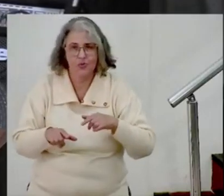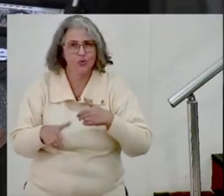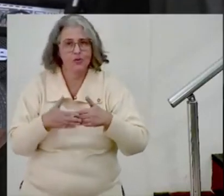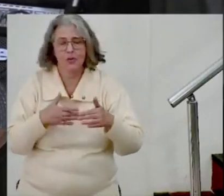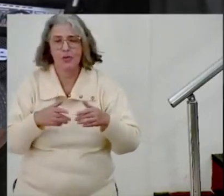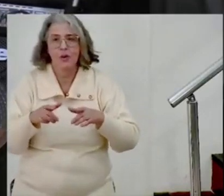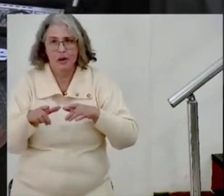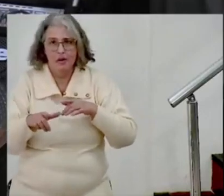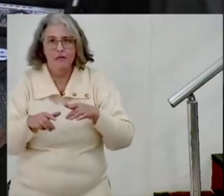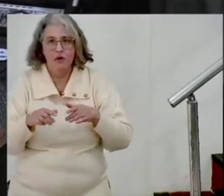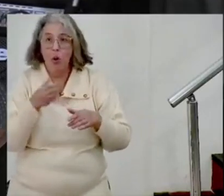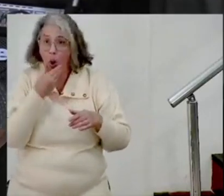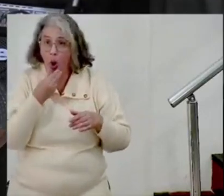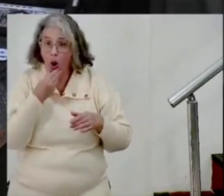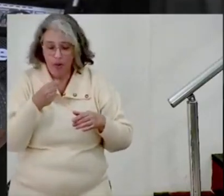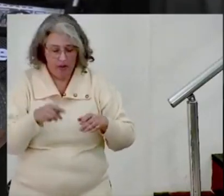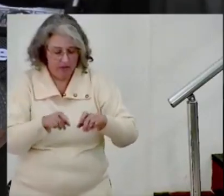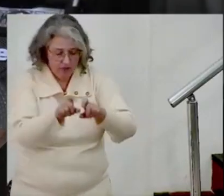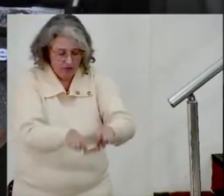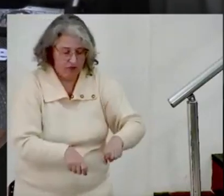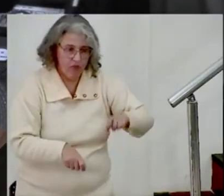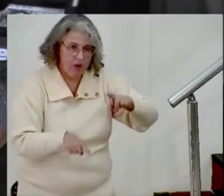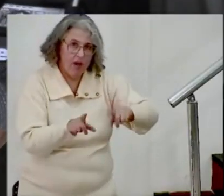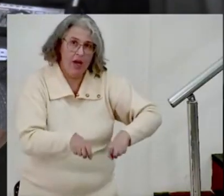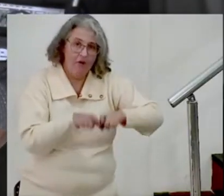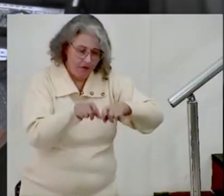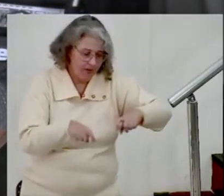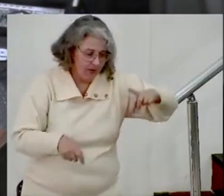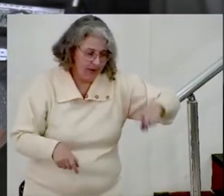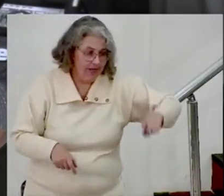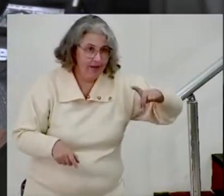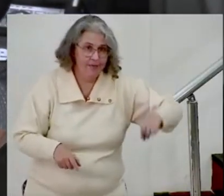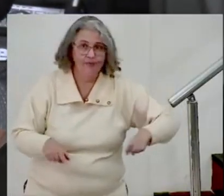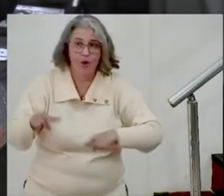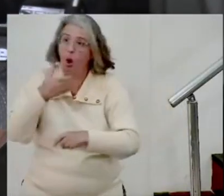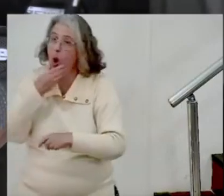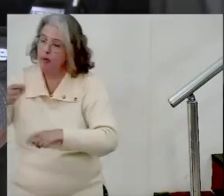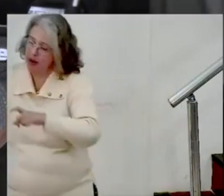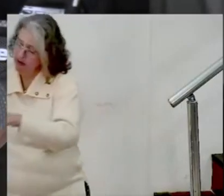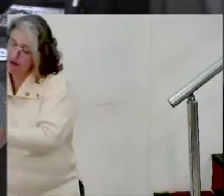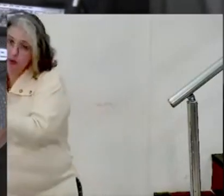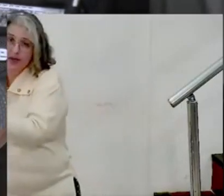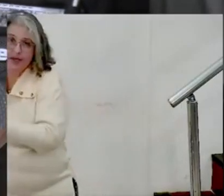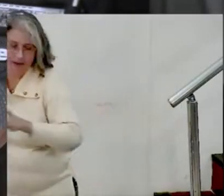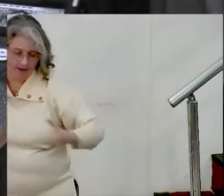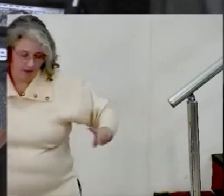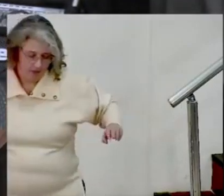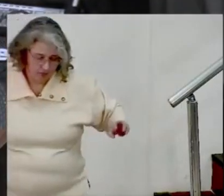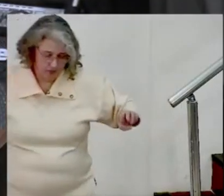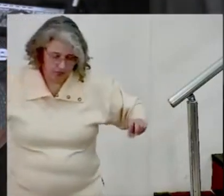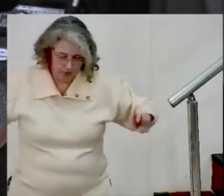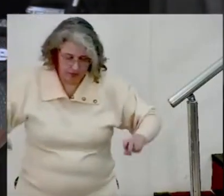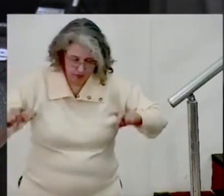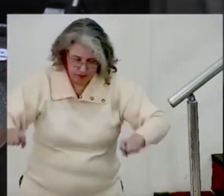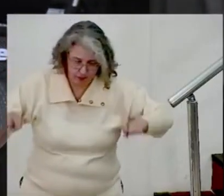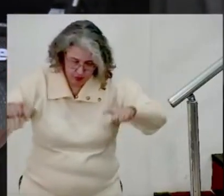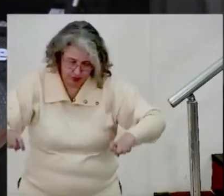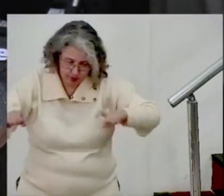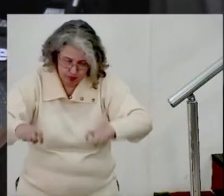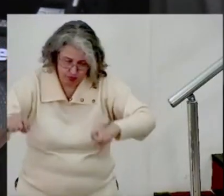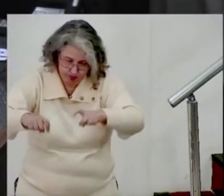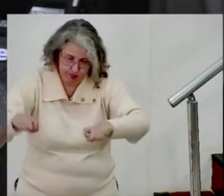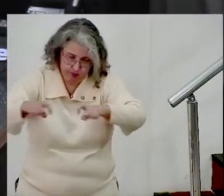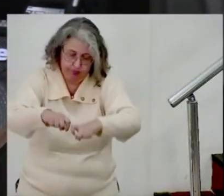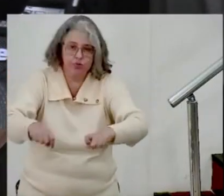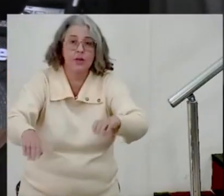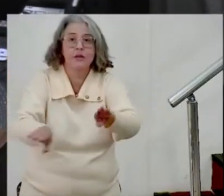das duas pontas e se encontraram no meio. Até hoje, ninguém sabe dizer como é que esse povo se achou lá no meio sem GPS.